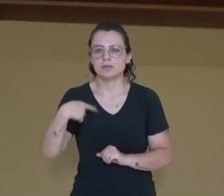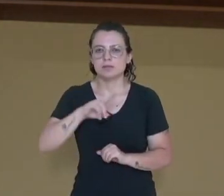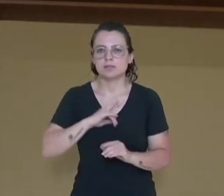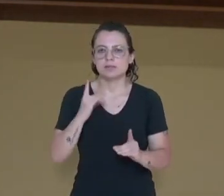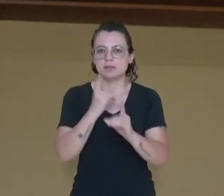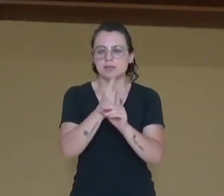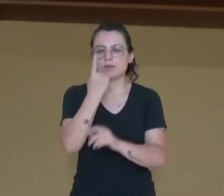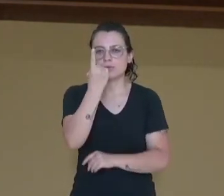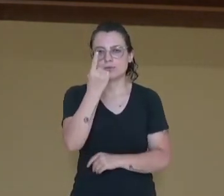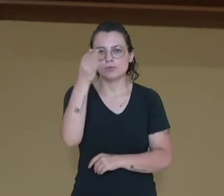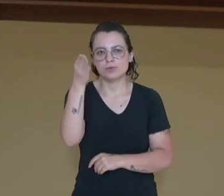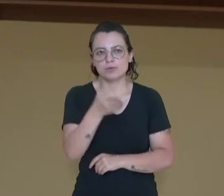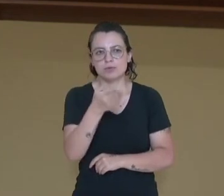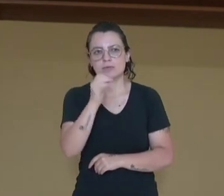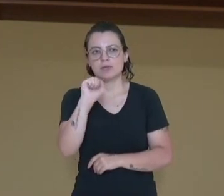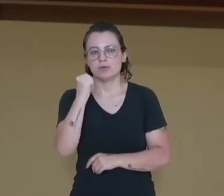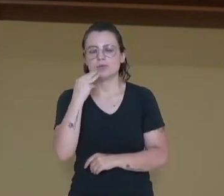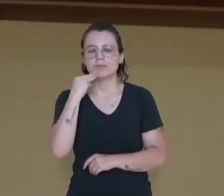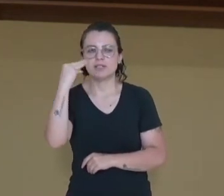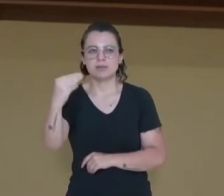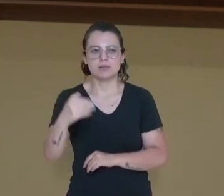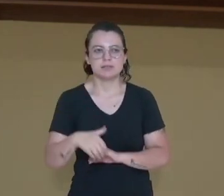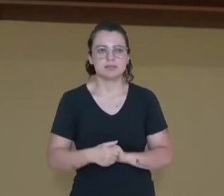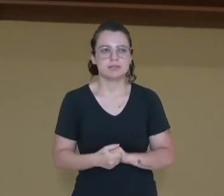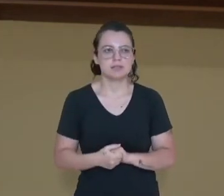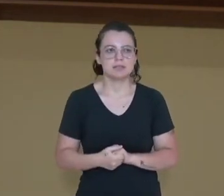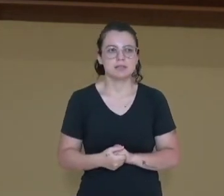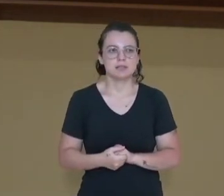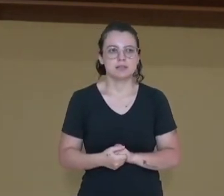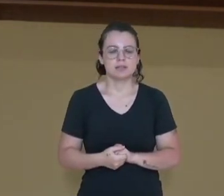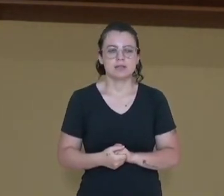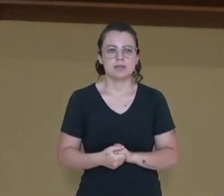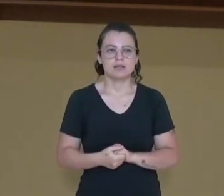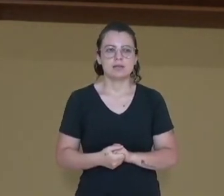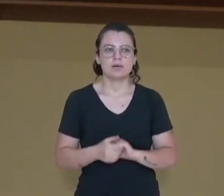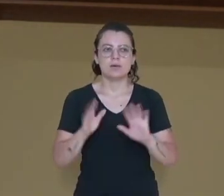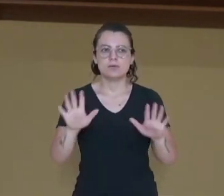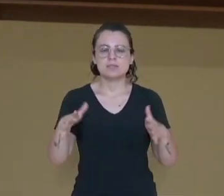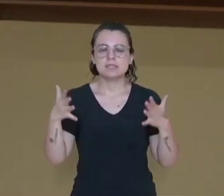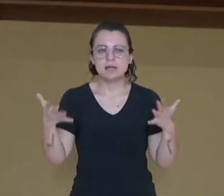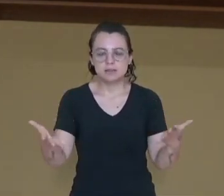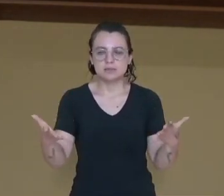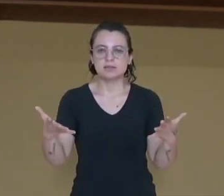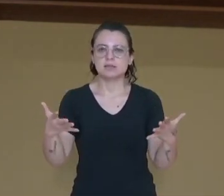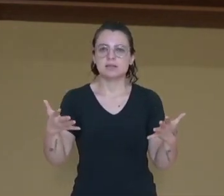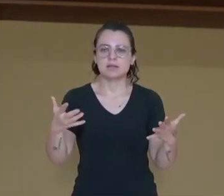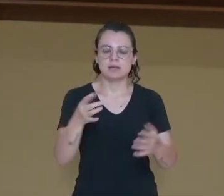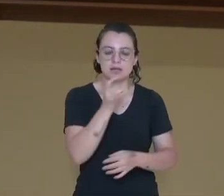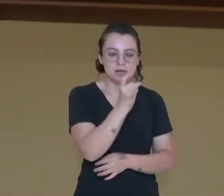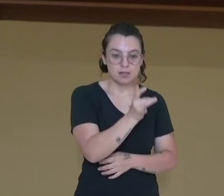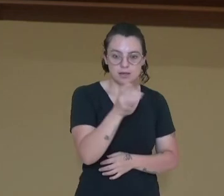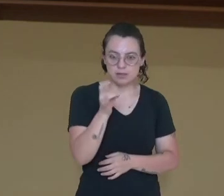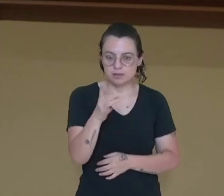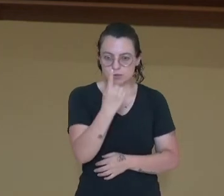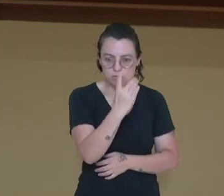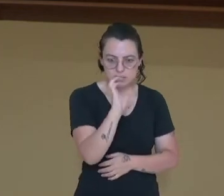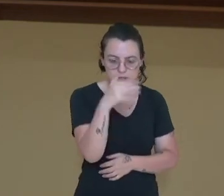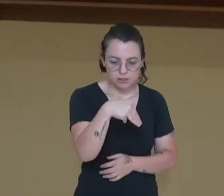em 1 sobre 8 milhões de centímetros. Ou seja, pessoal, a cada 1 centímetro no